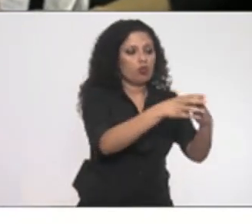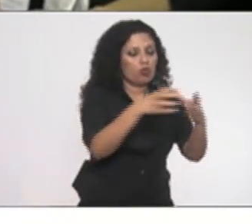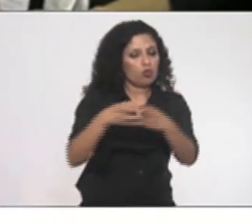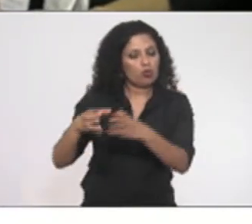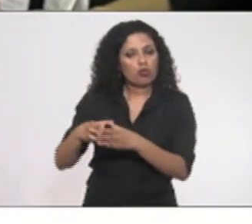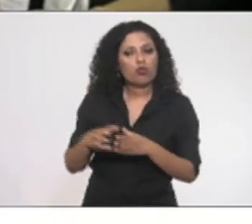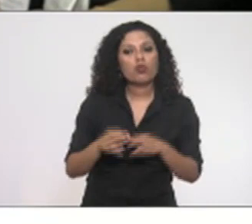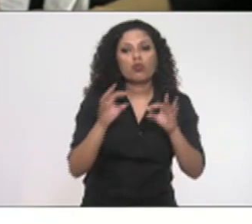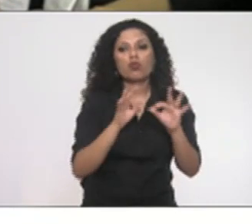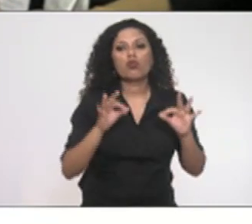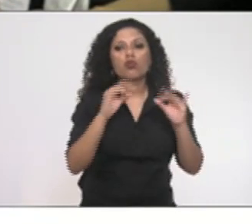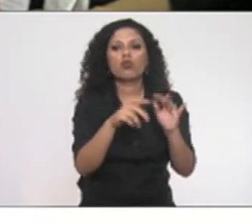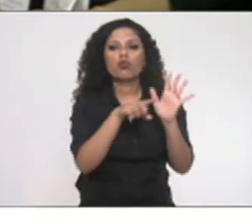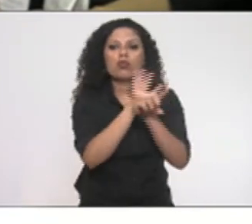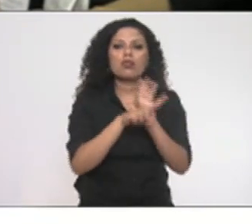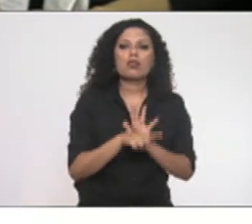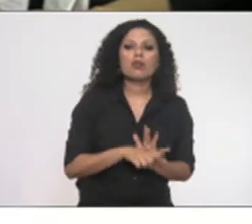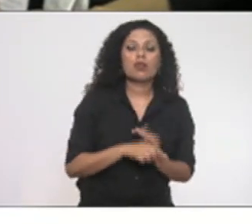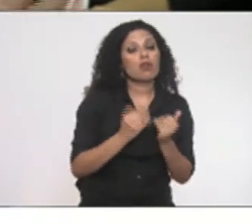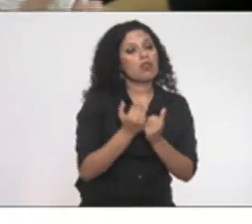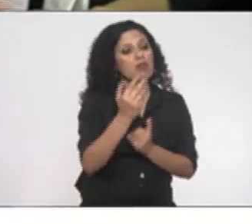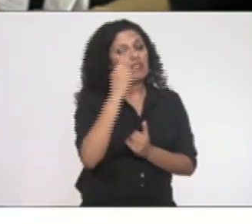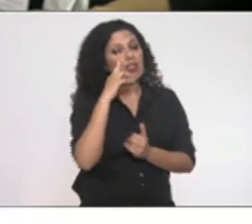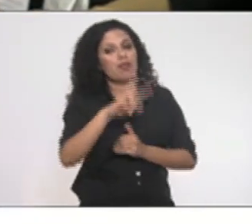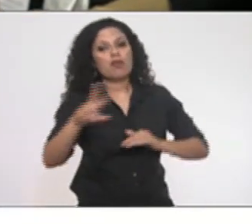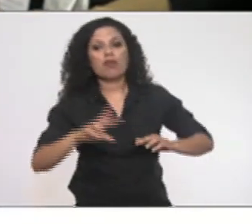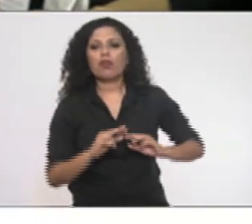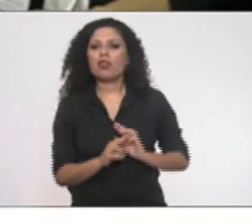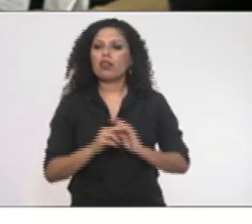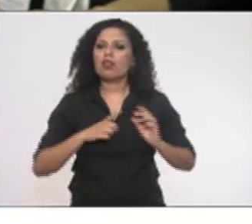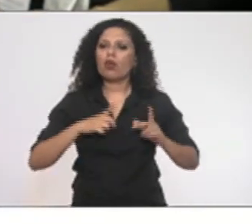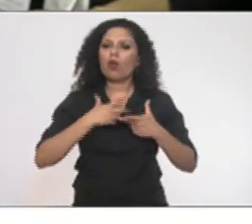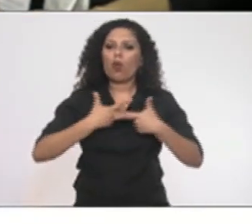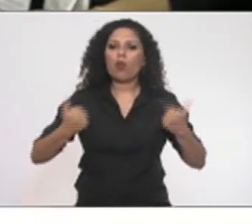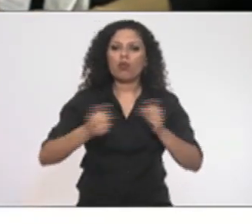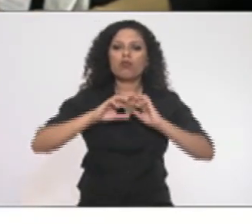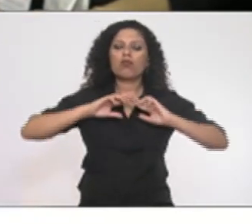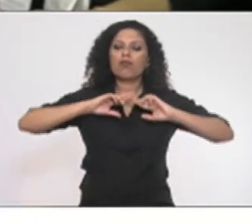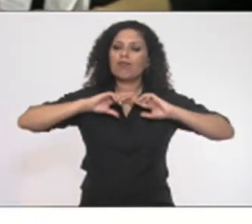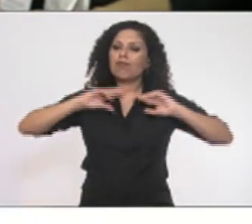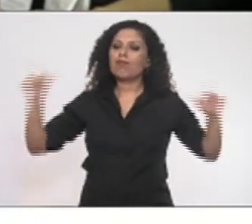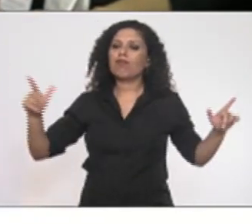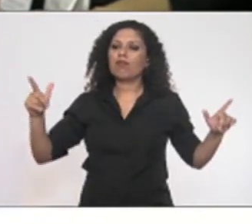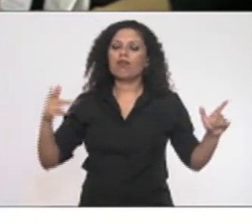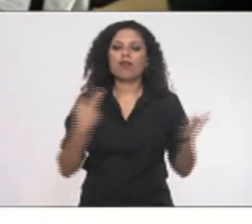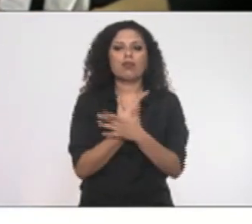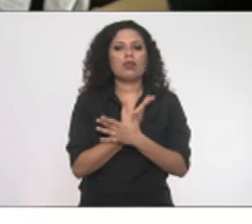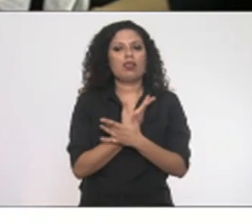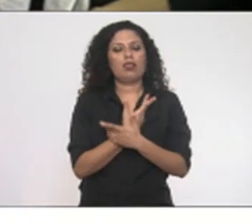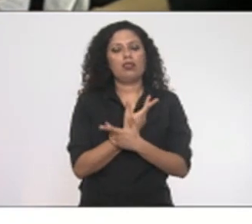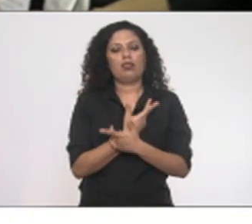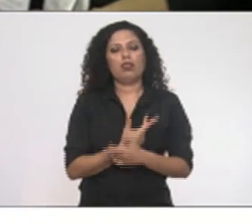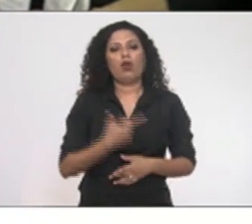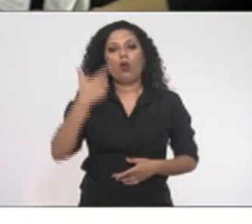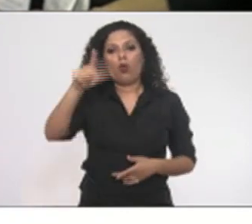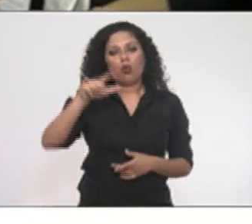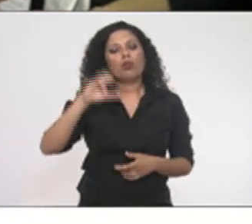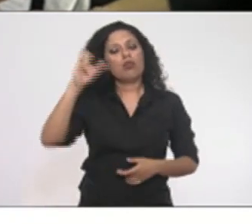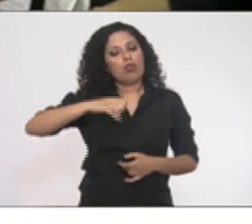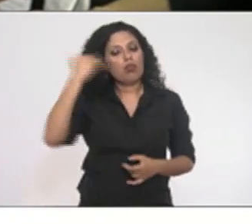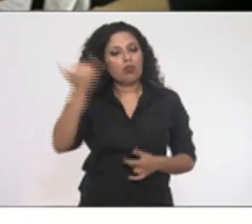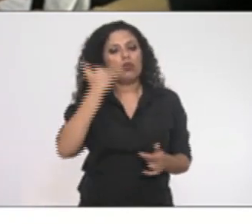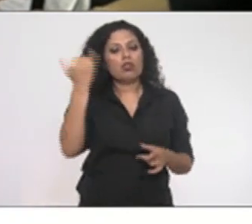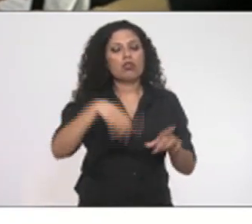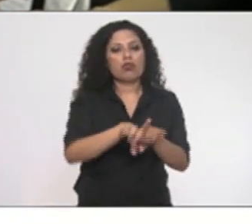consumidores, os reguladores, vão começar a ver que tem alguma coisa errada. A gente espera que não aconteça isso. E a outra coisa vai